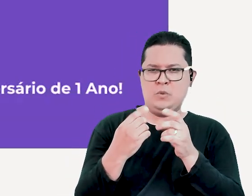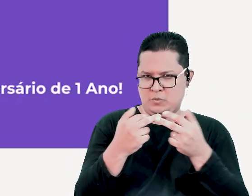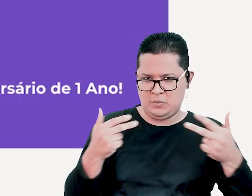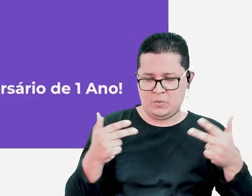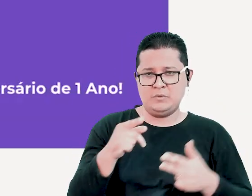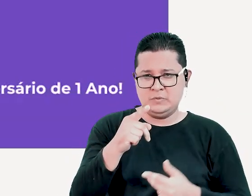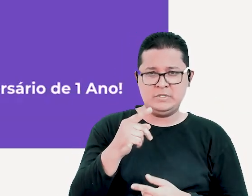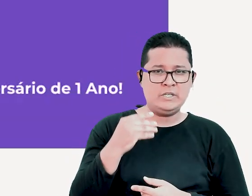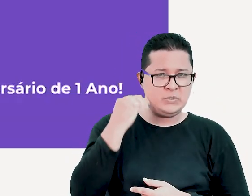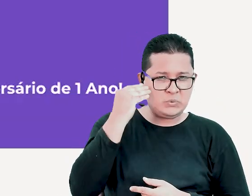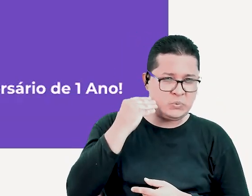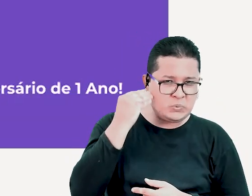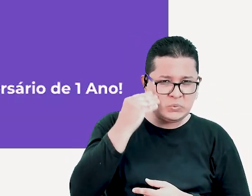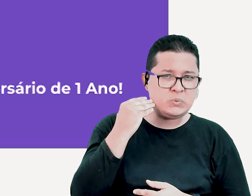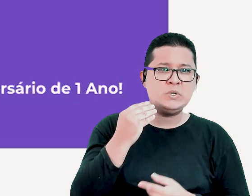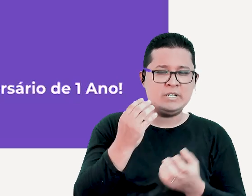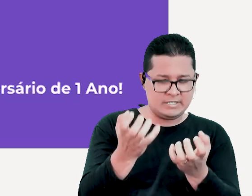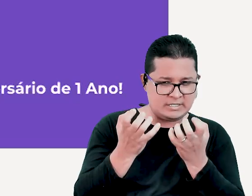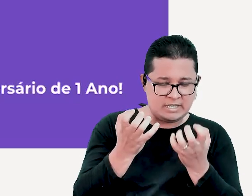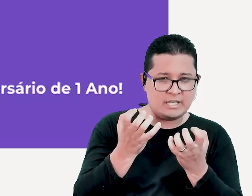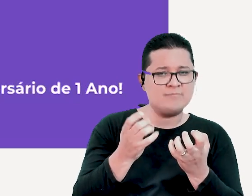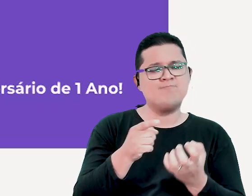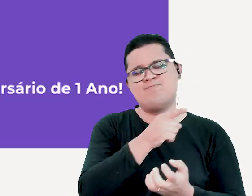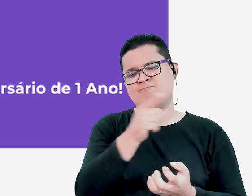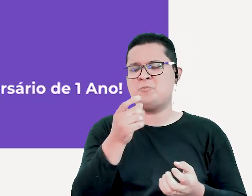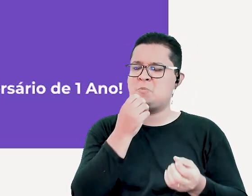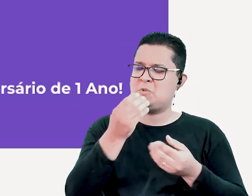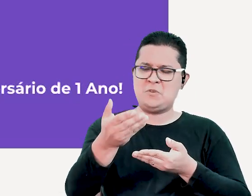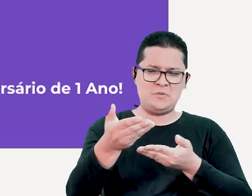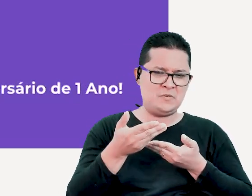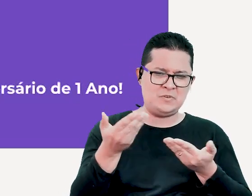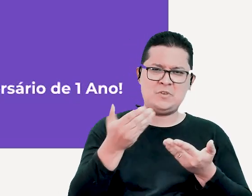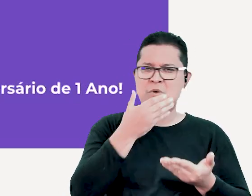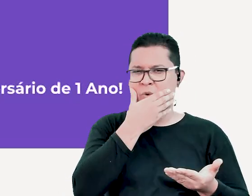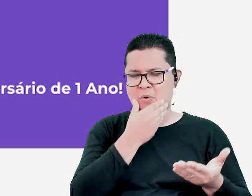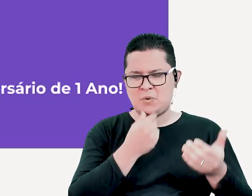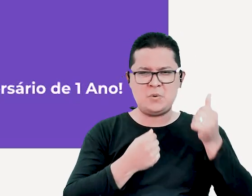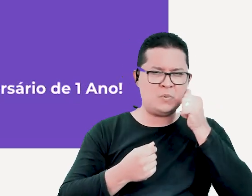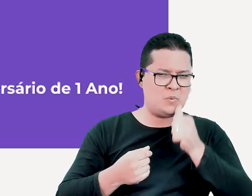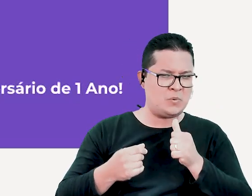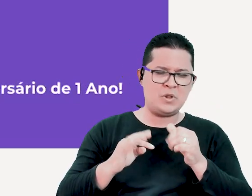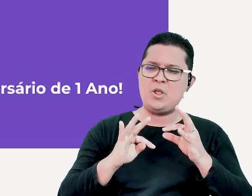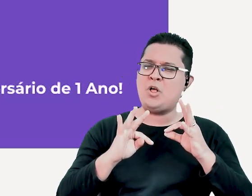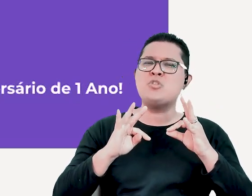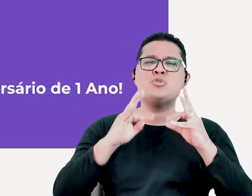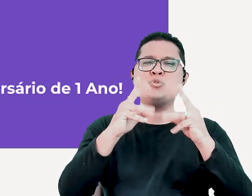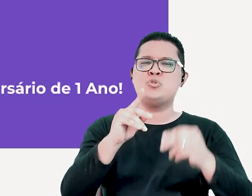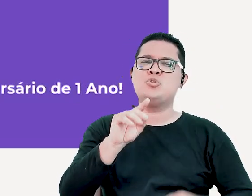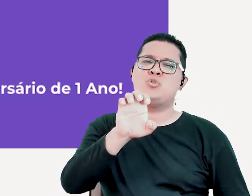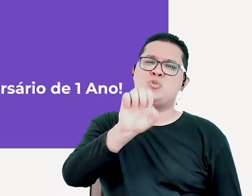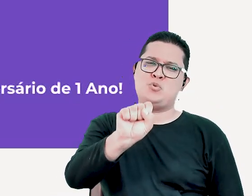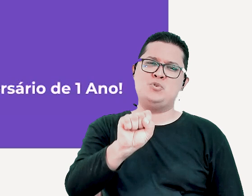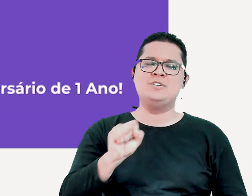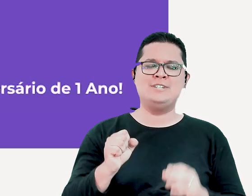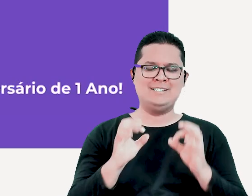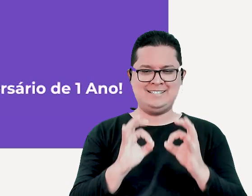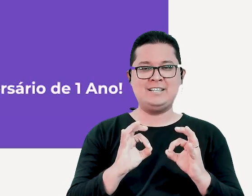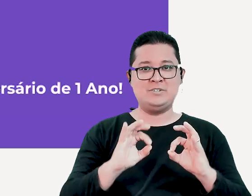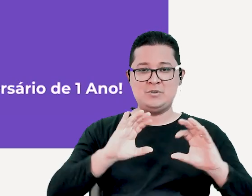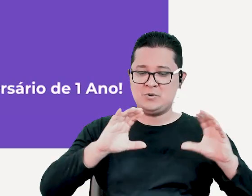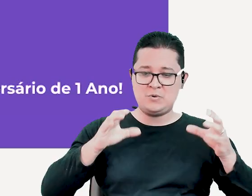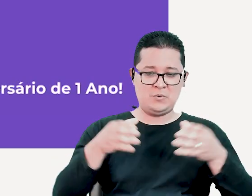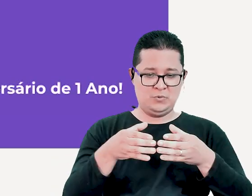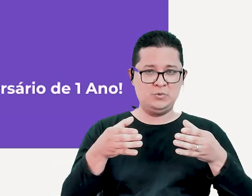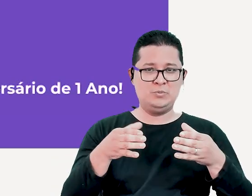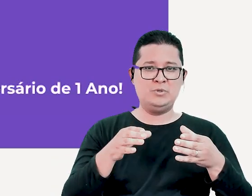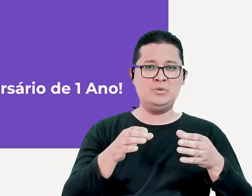experiência, você vai ser muito bem-vinda, bem-vindo, bem-vinde. Lá no UX Writing, no clube do UX Writing, a gente se